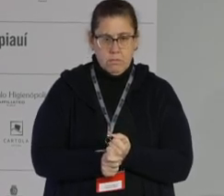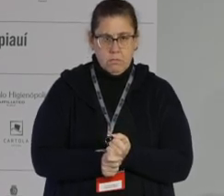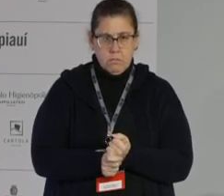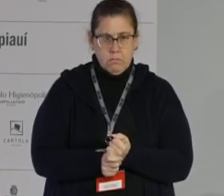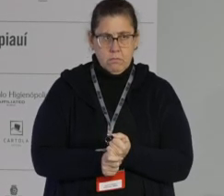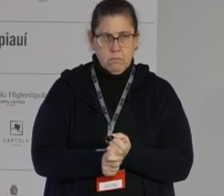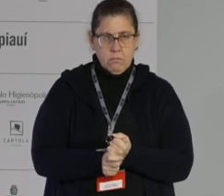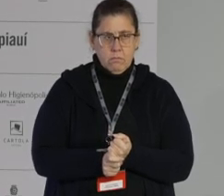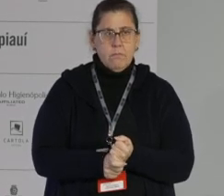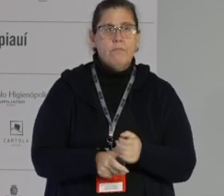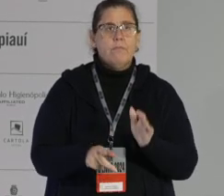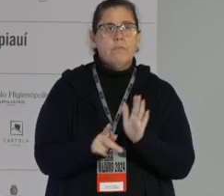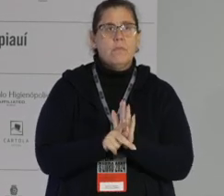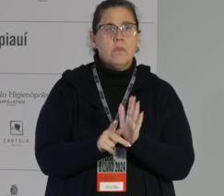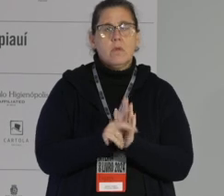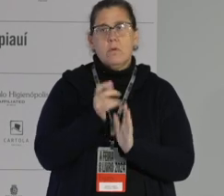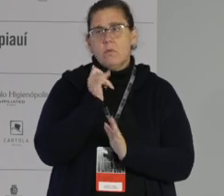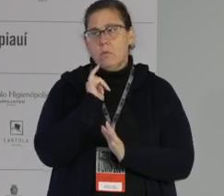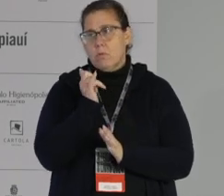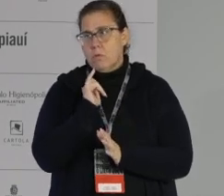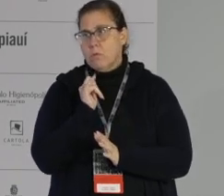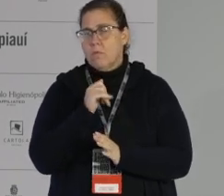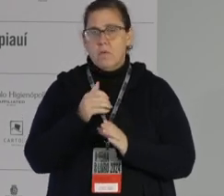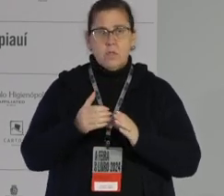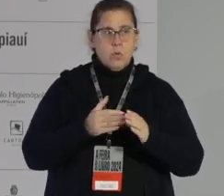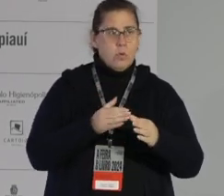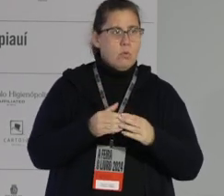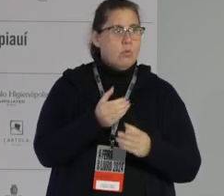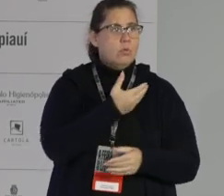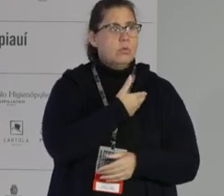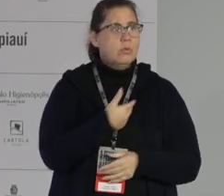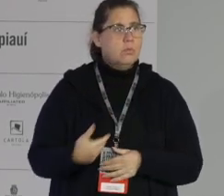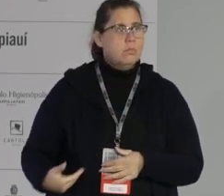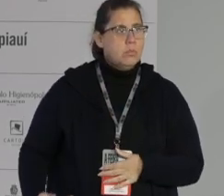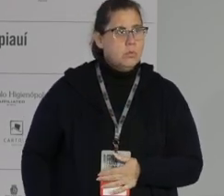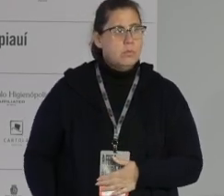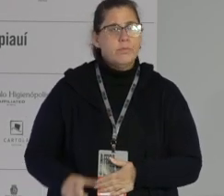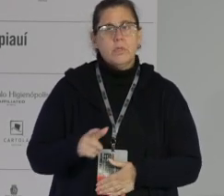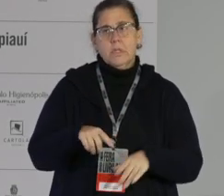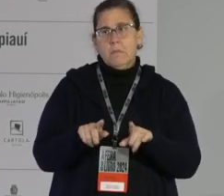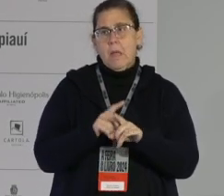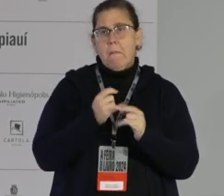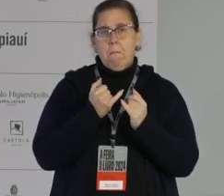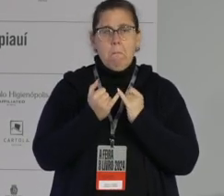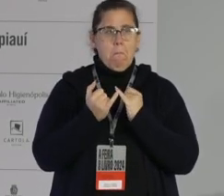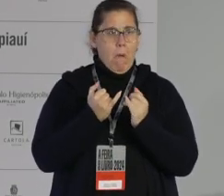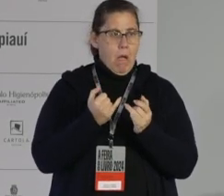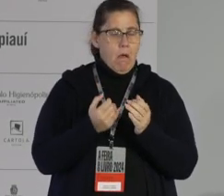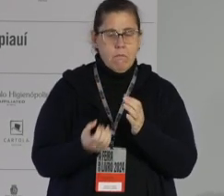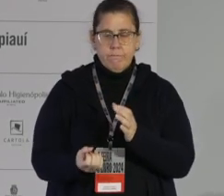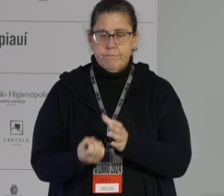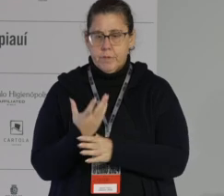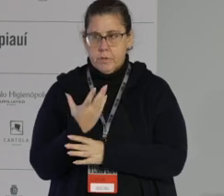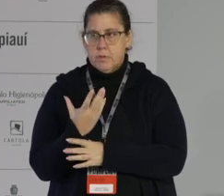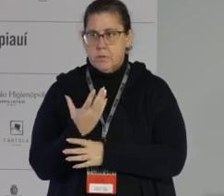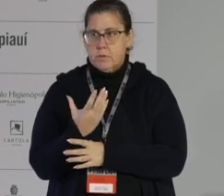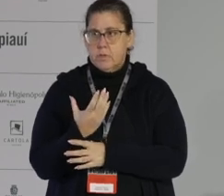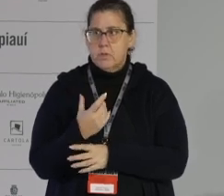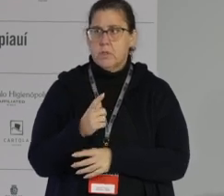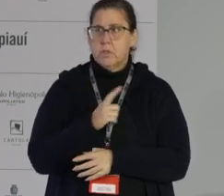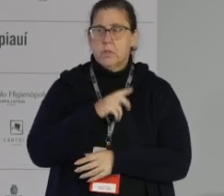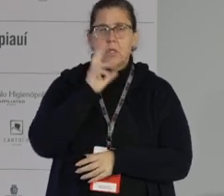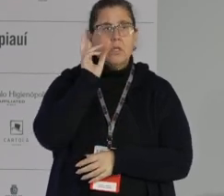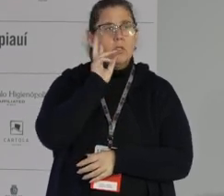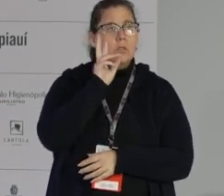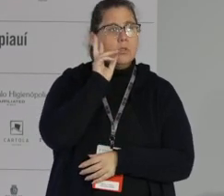com o próprio conto do cara que vai fazer concurso público e etc. Isso é algo que também aparece de forma, enfim, esses fatos históricos